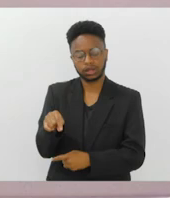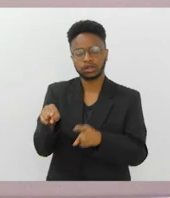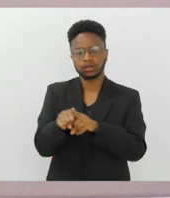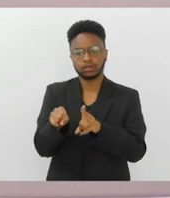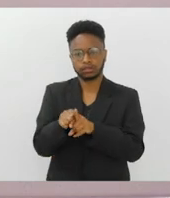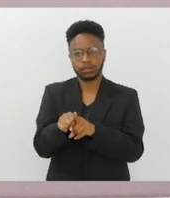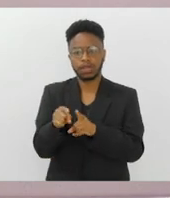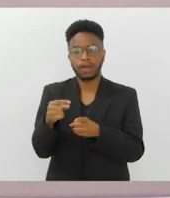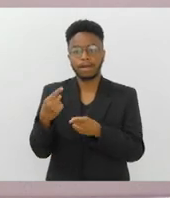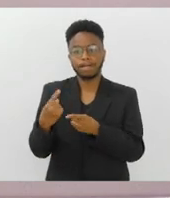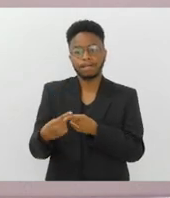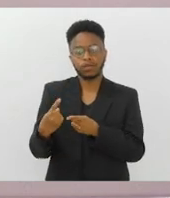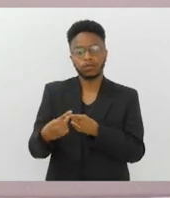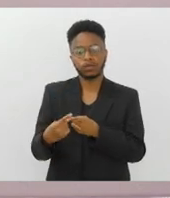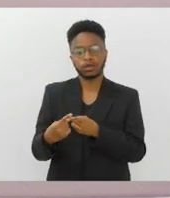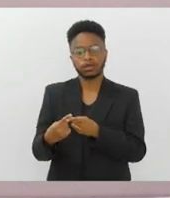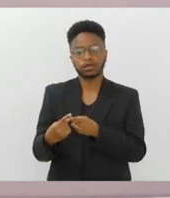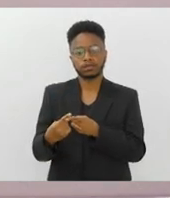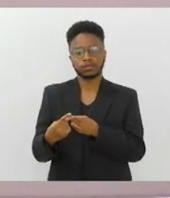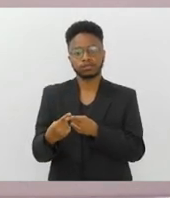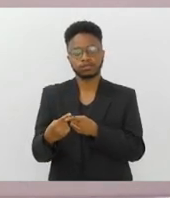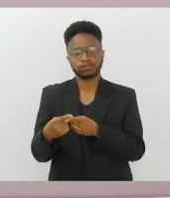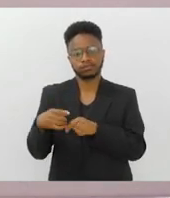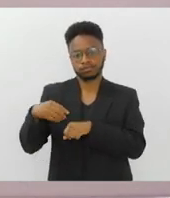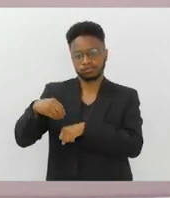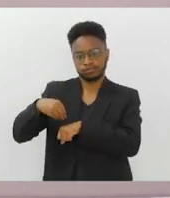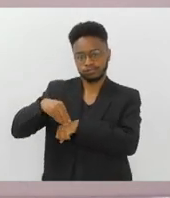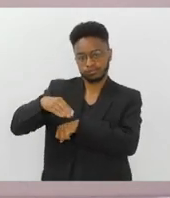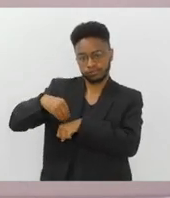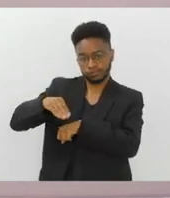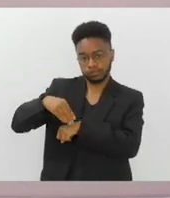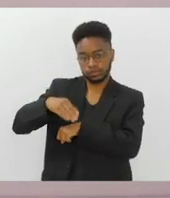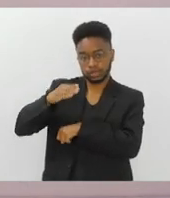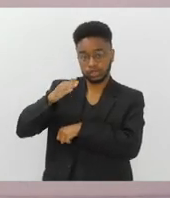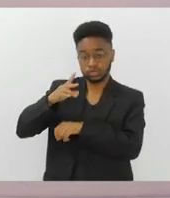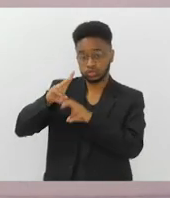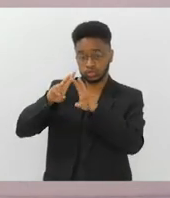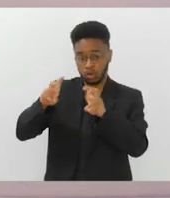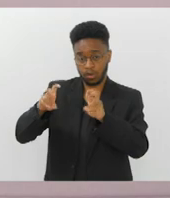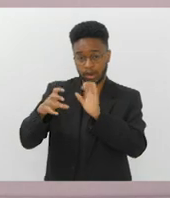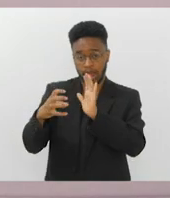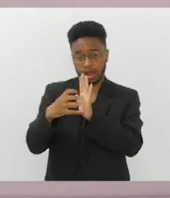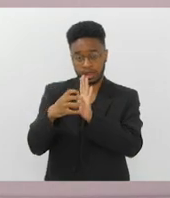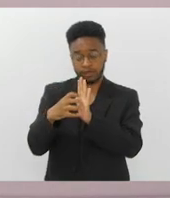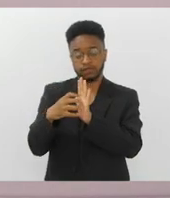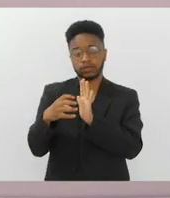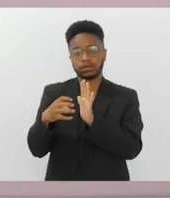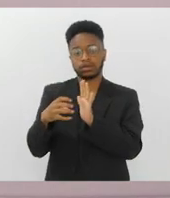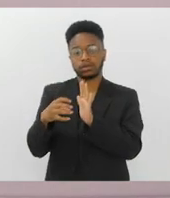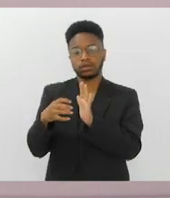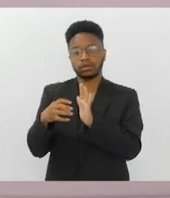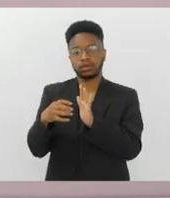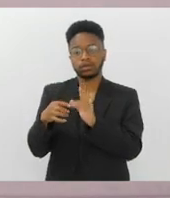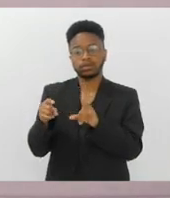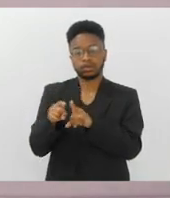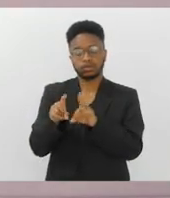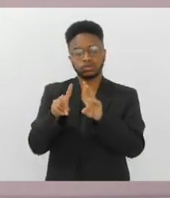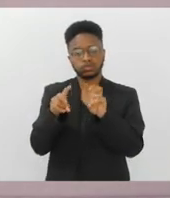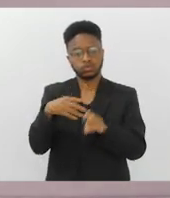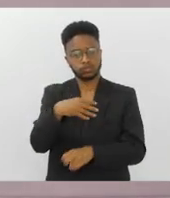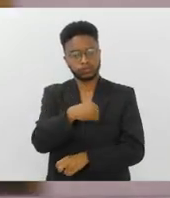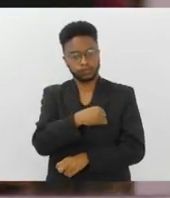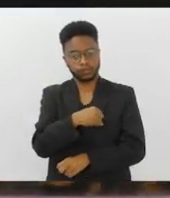porque essa transmissão vertical do HIV através do aleitamento materno e a gente pensar no